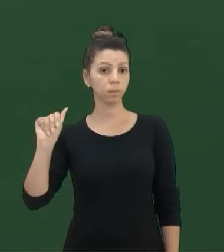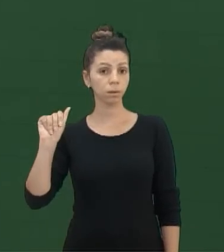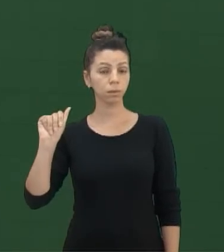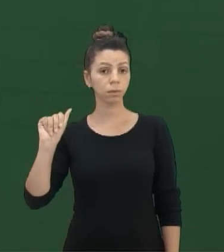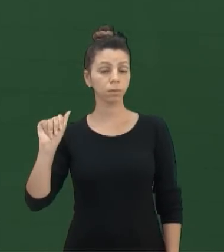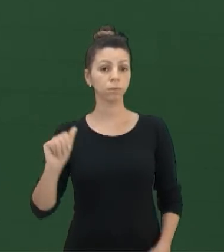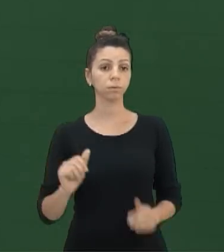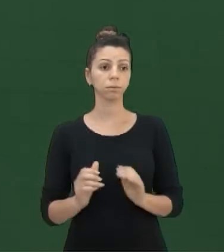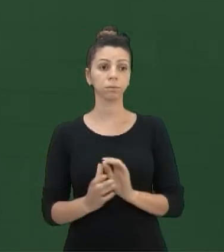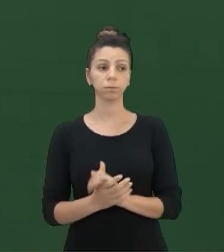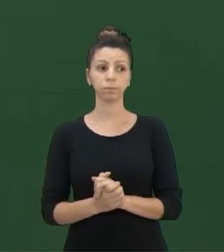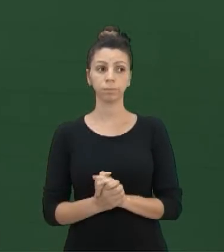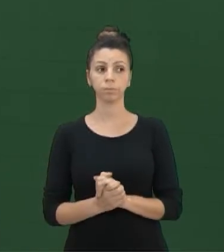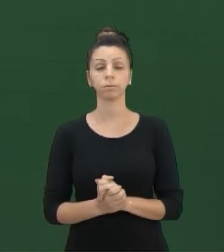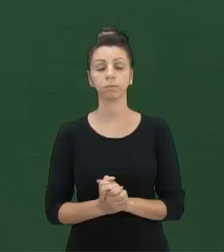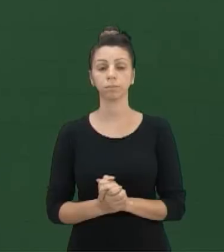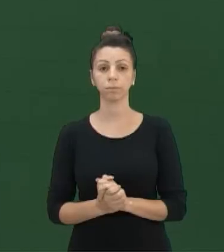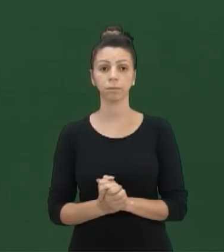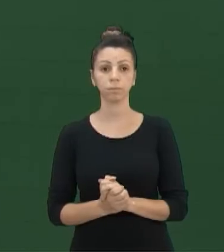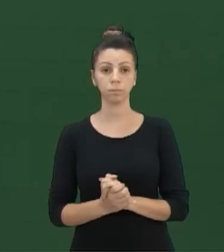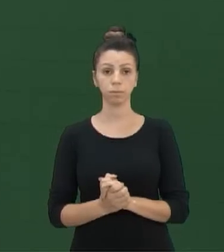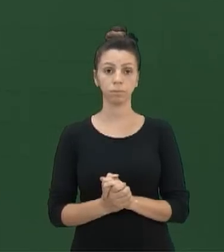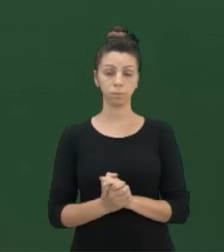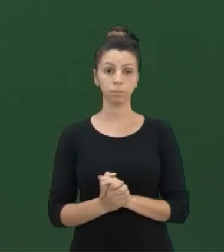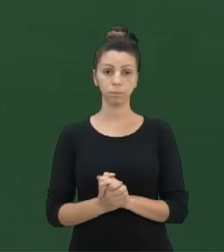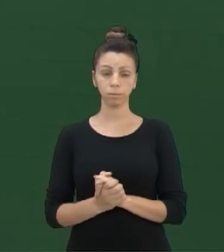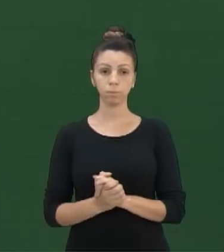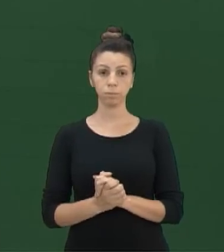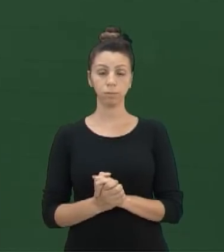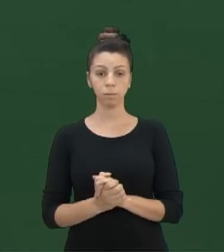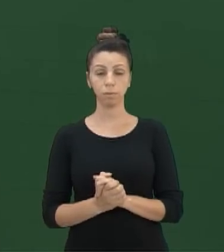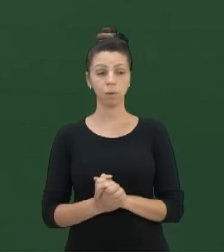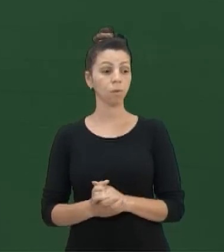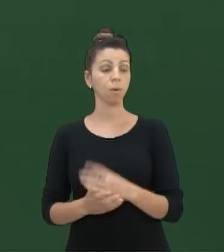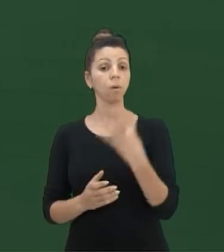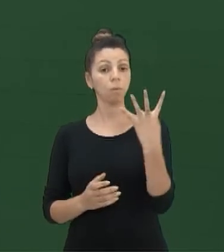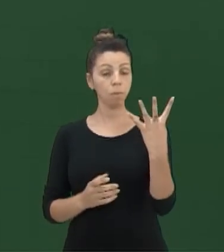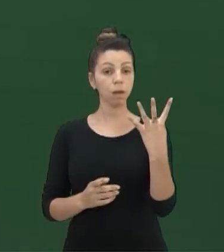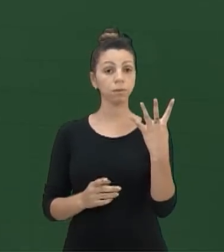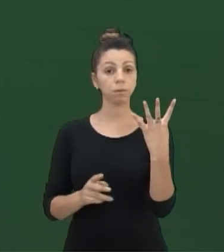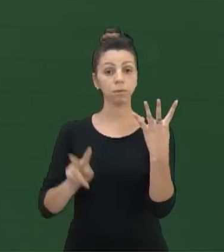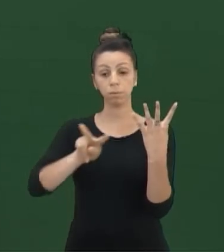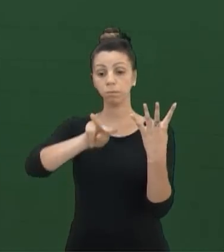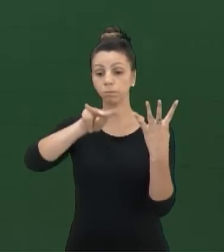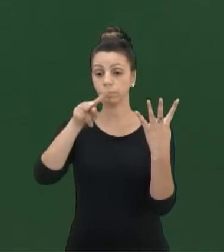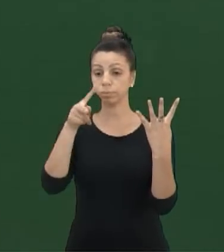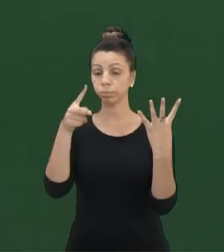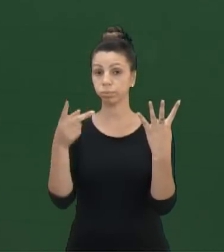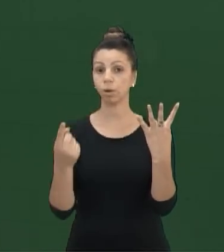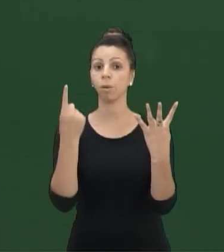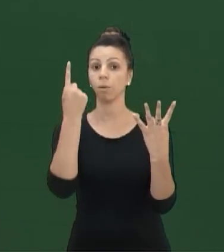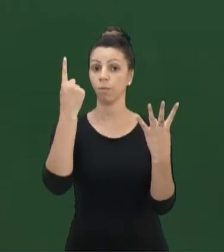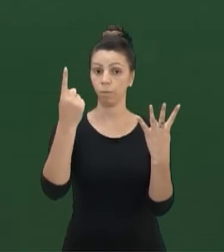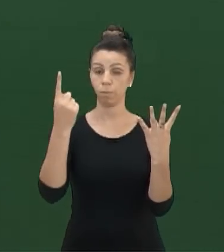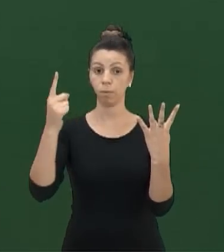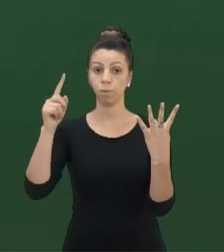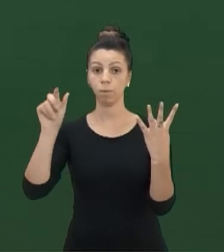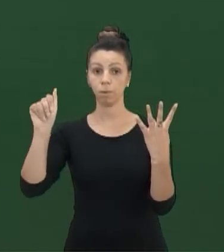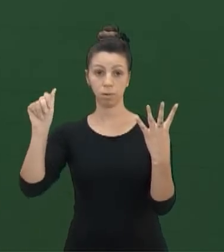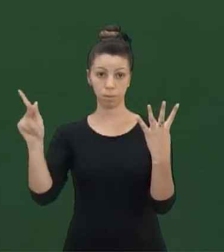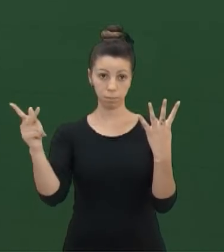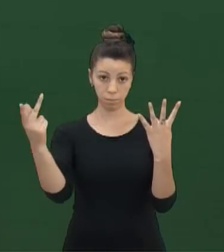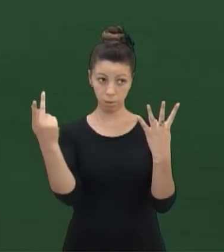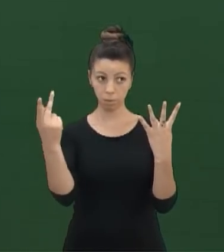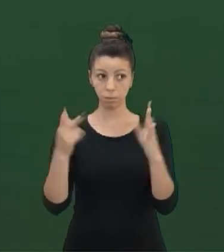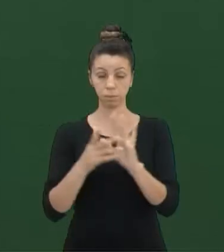Bom, se 4 quartas valia um alqueire, a gente falou que vamos ter que usar uma proporção. Já avisei antes, sempre